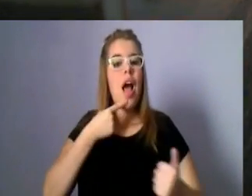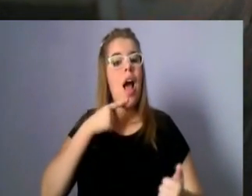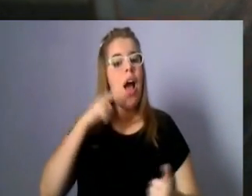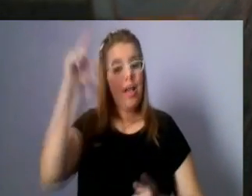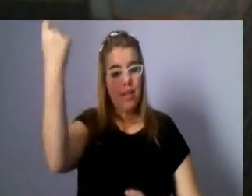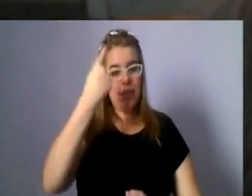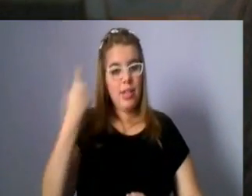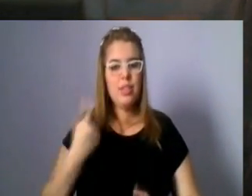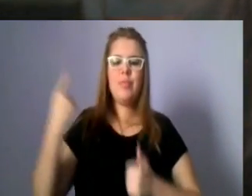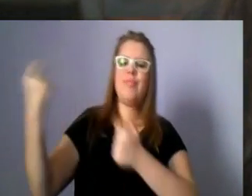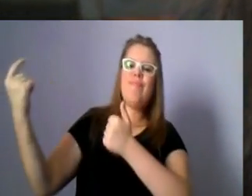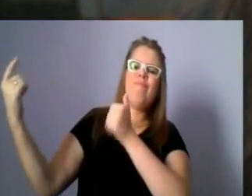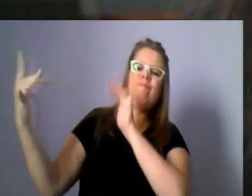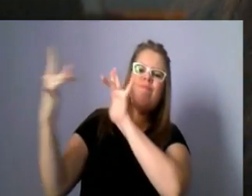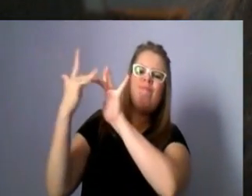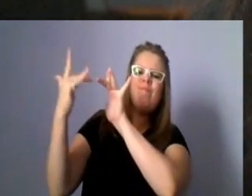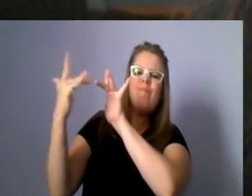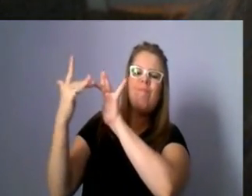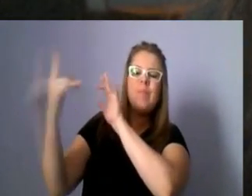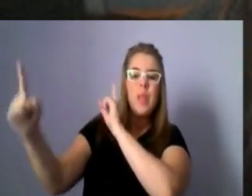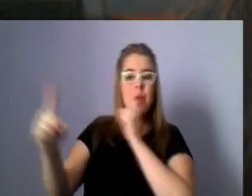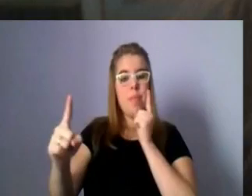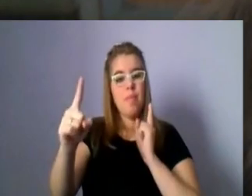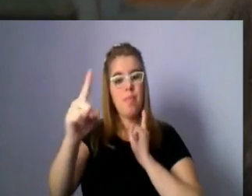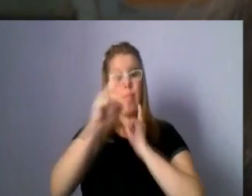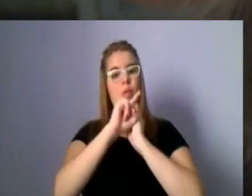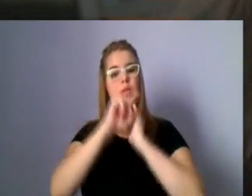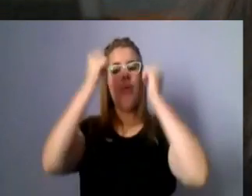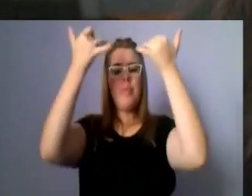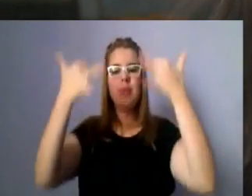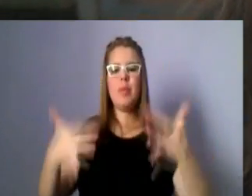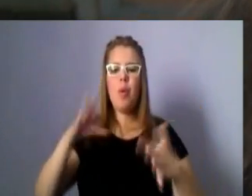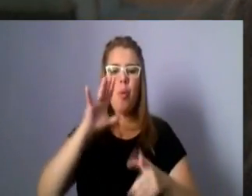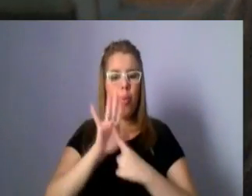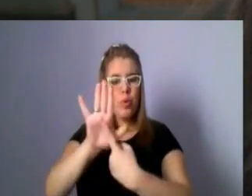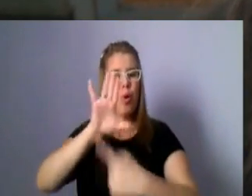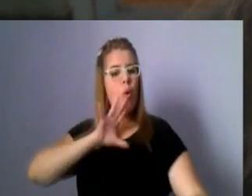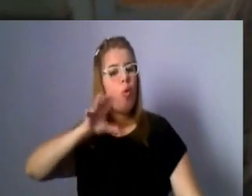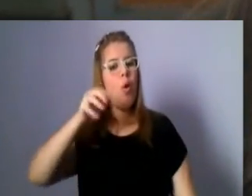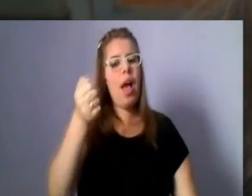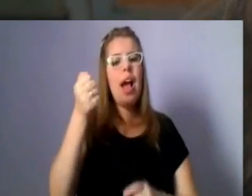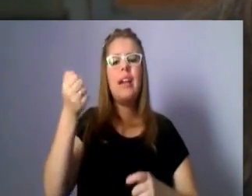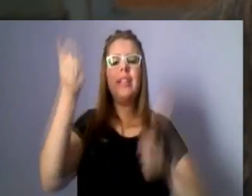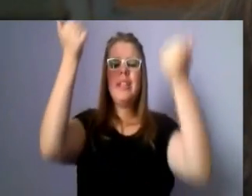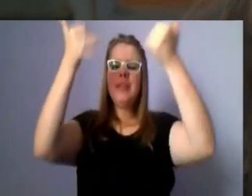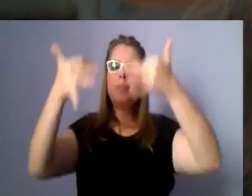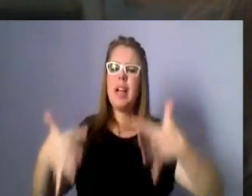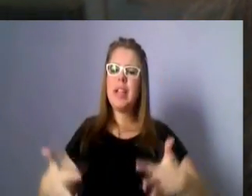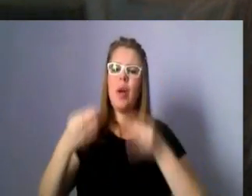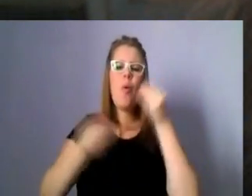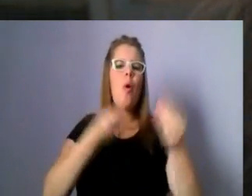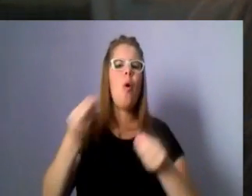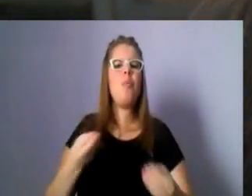através dela, tive um encontro com ela, onde ela me encorajou e me deu essa iniciativa, toda